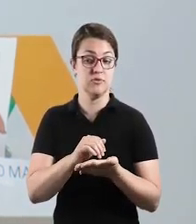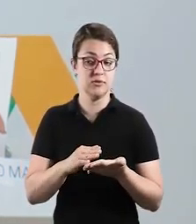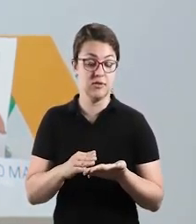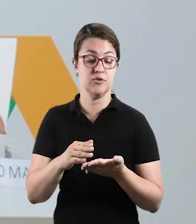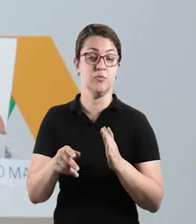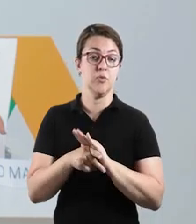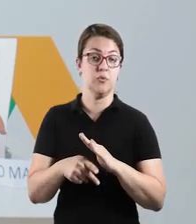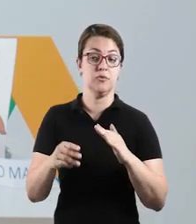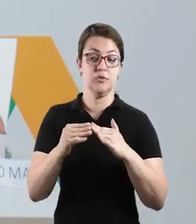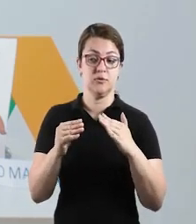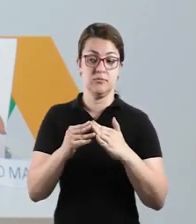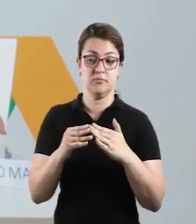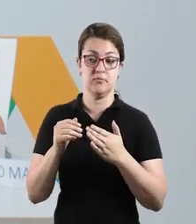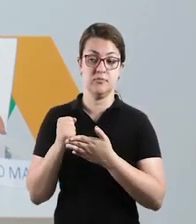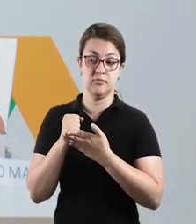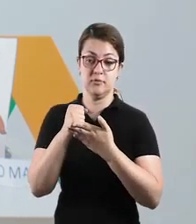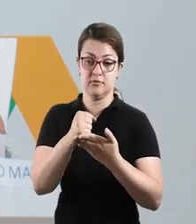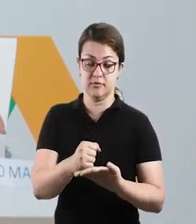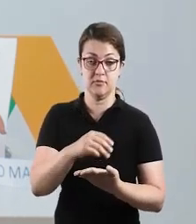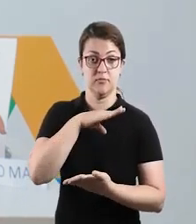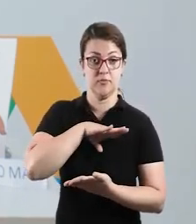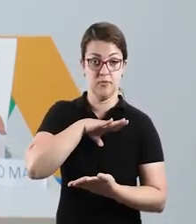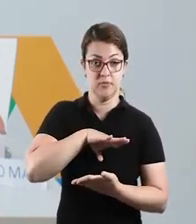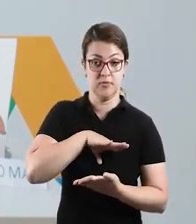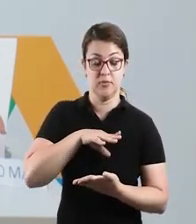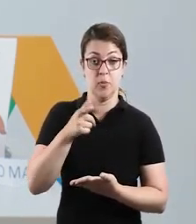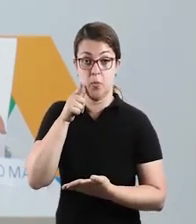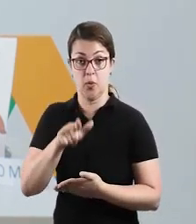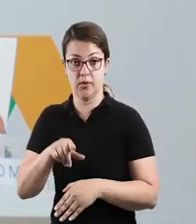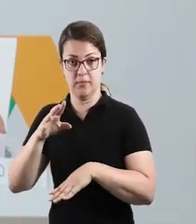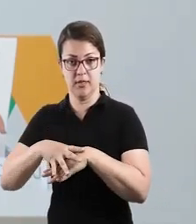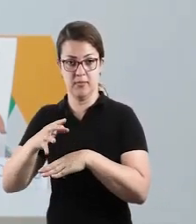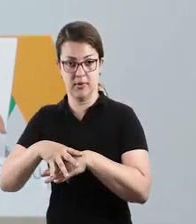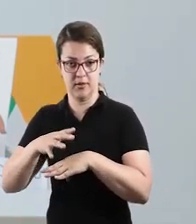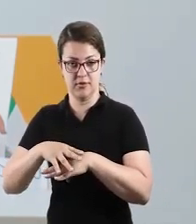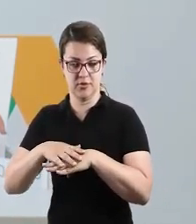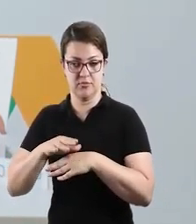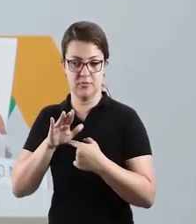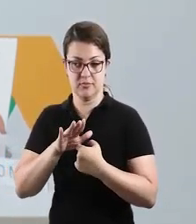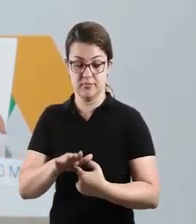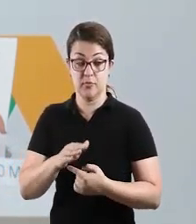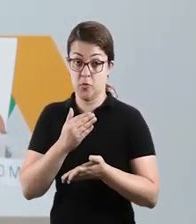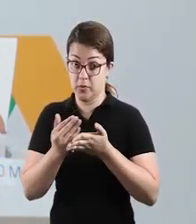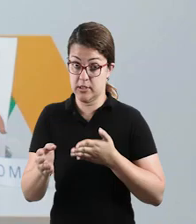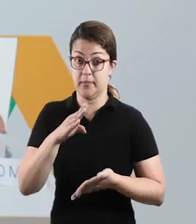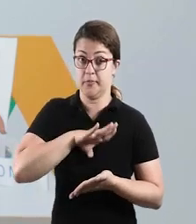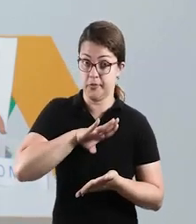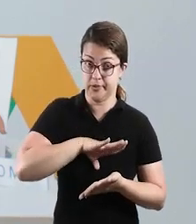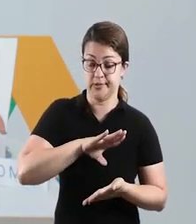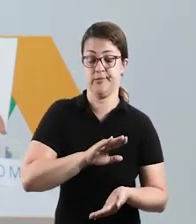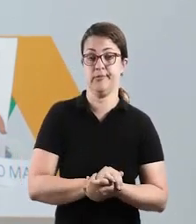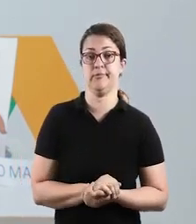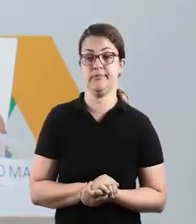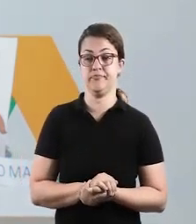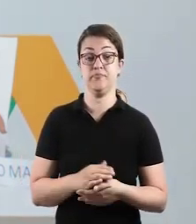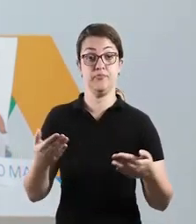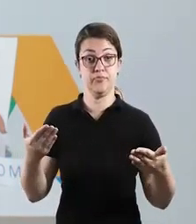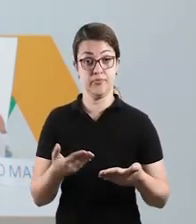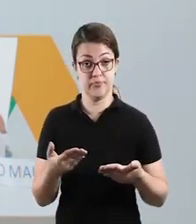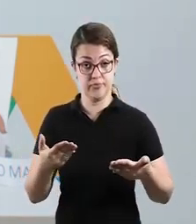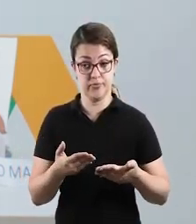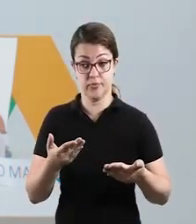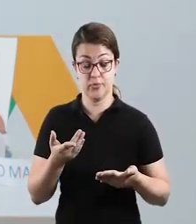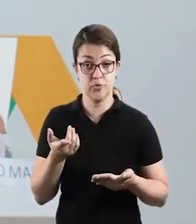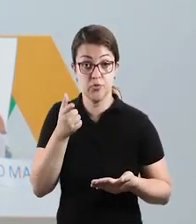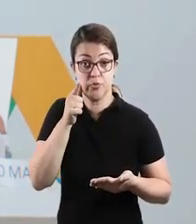ano. Tá? Eu trouxe duas atividades, uma de língua portuguesa e outra de matemática. Vou começar com língua portuguesa.